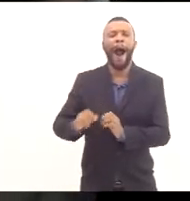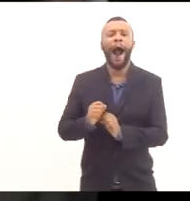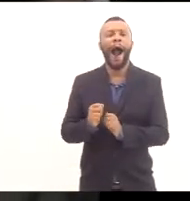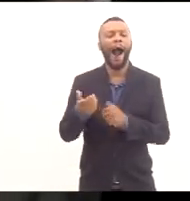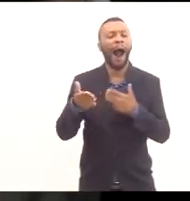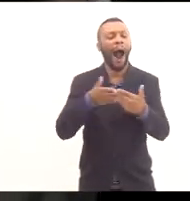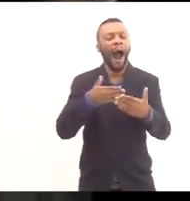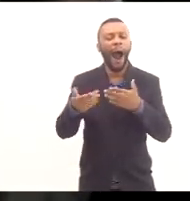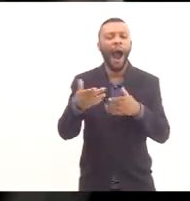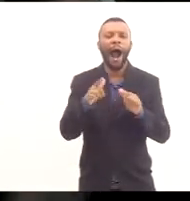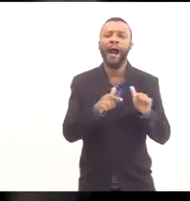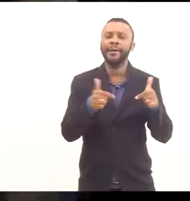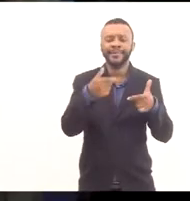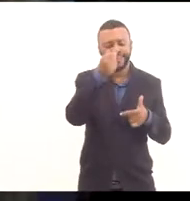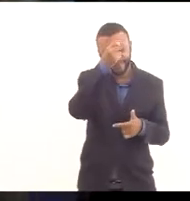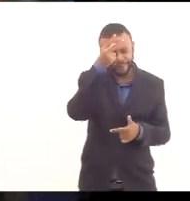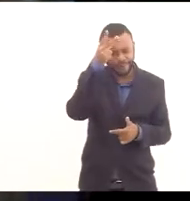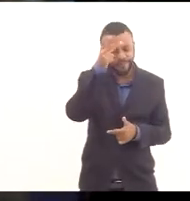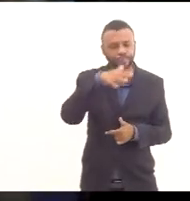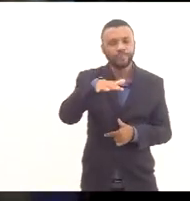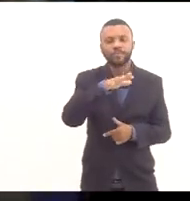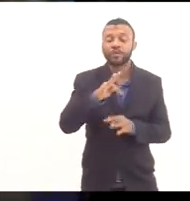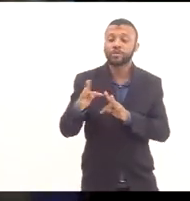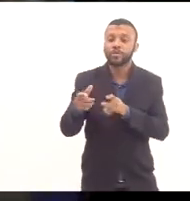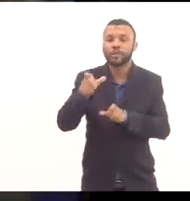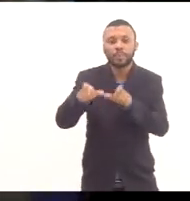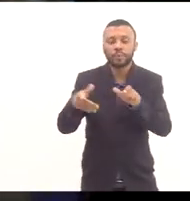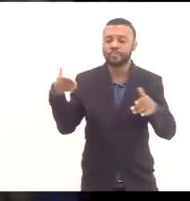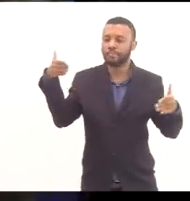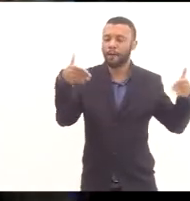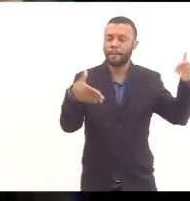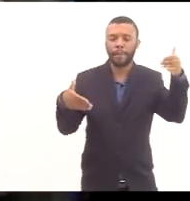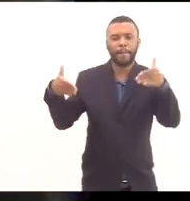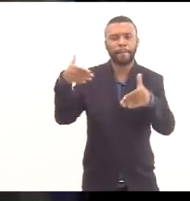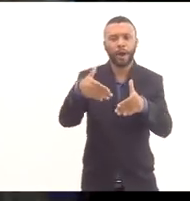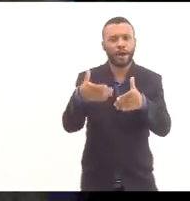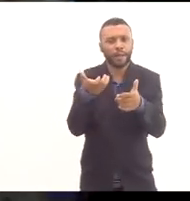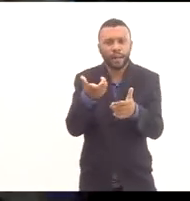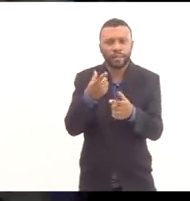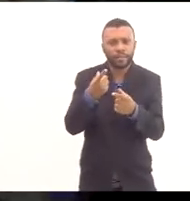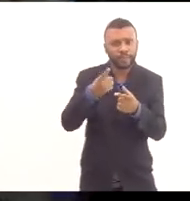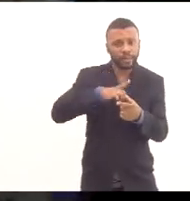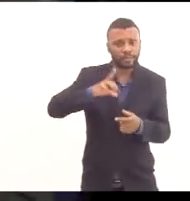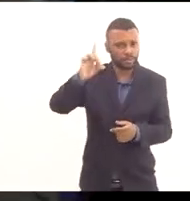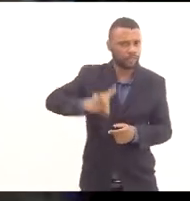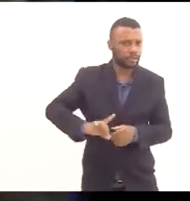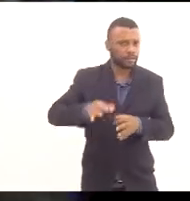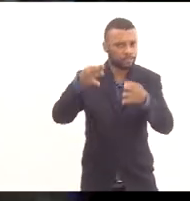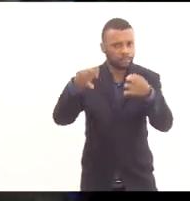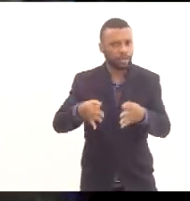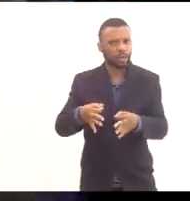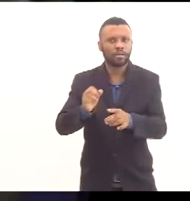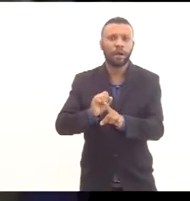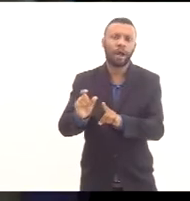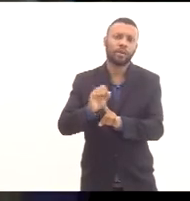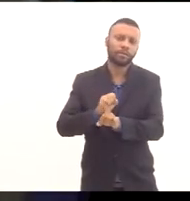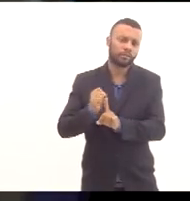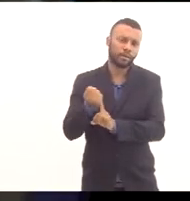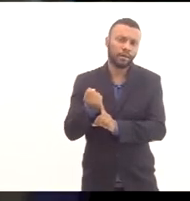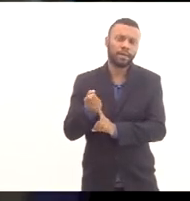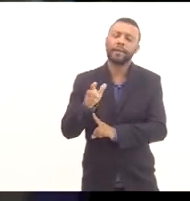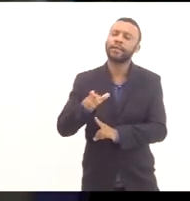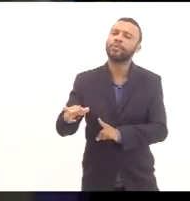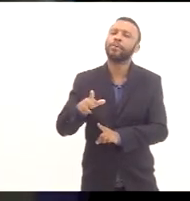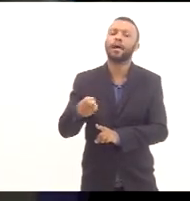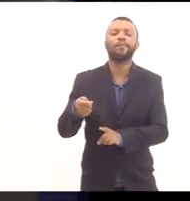iniciativa do município né para todas essas pessoas que comparecerem e que efetivamente tiverem direito ao aluguel social ele não